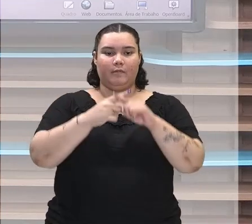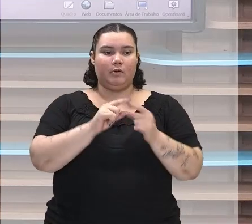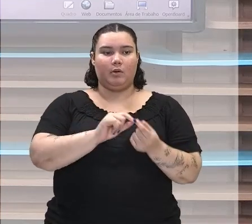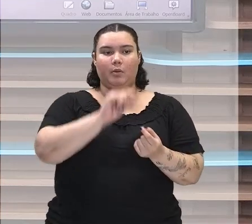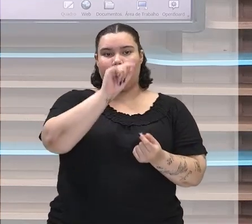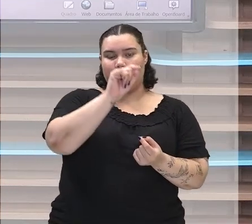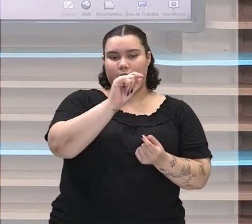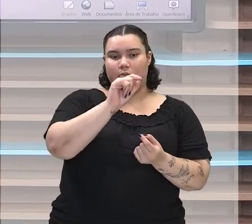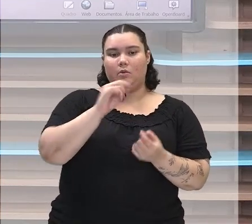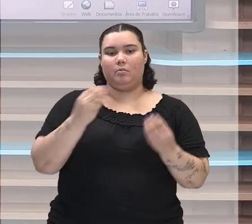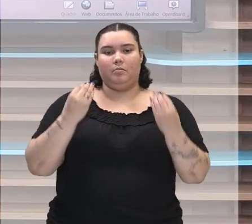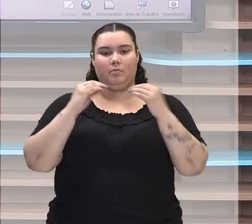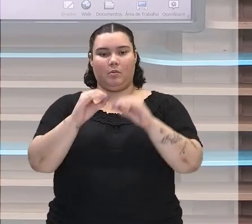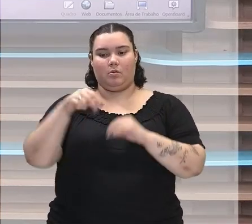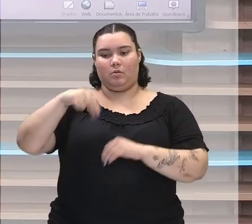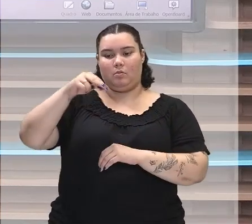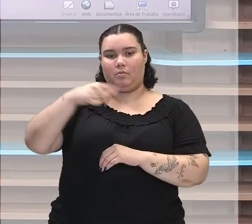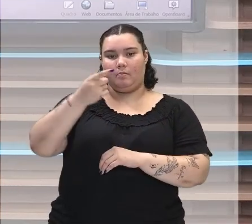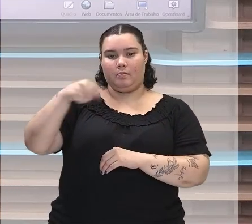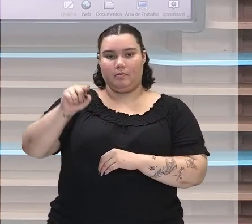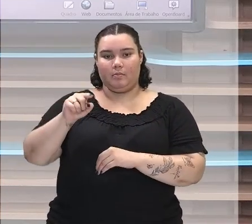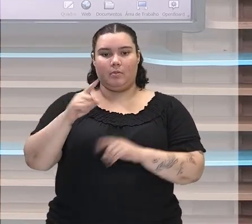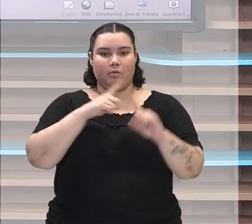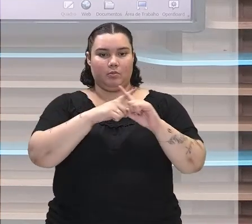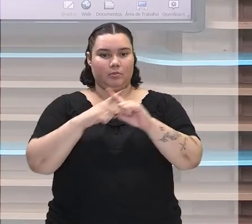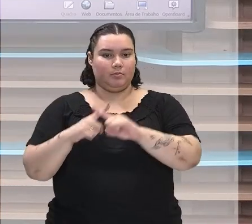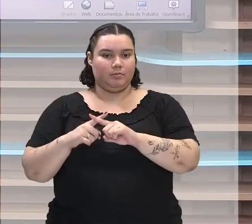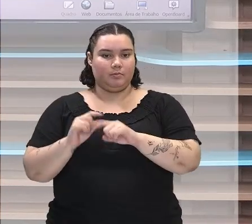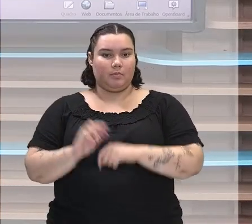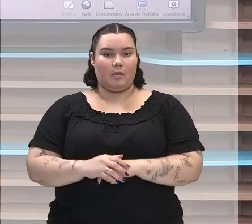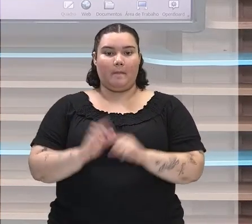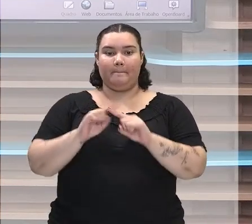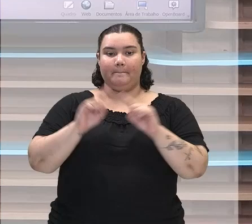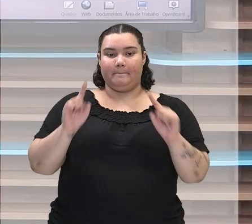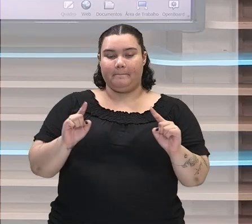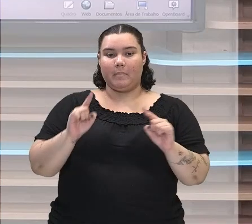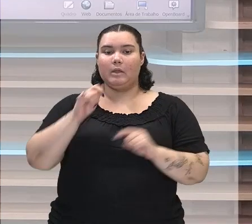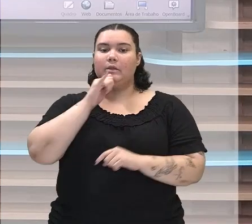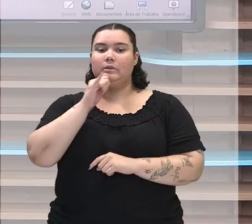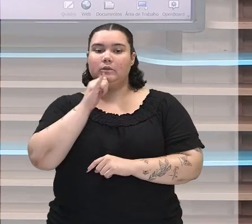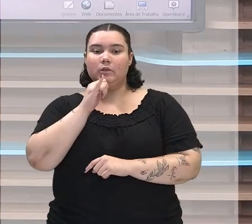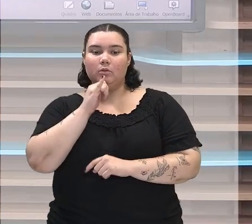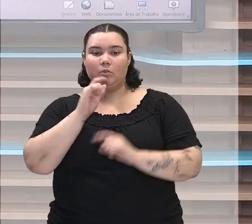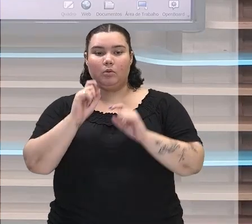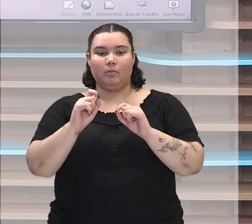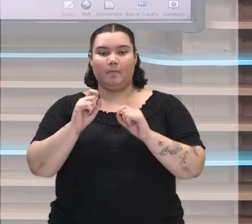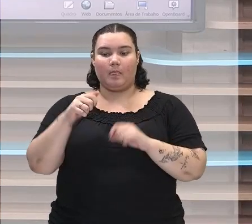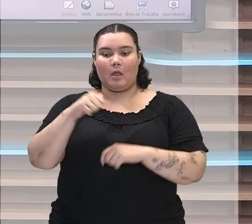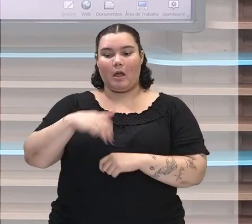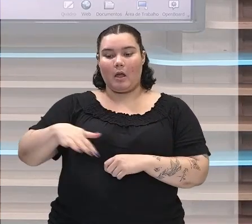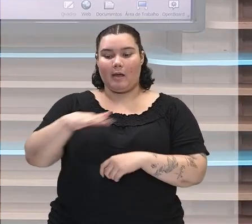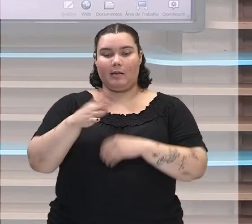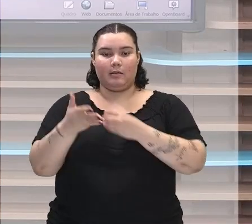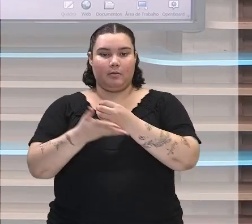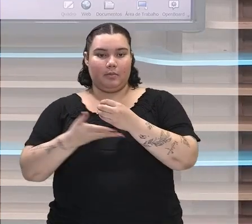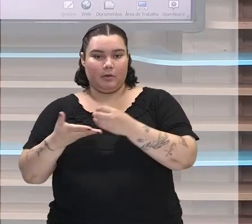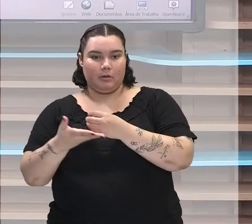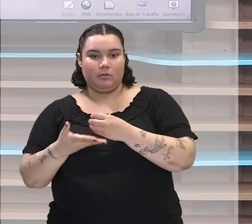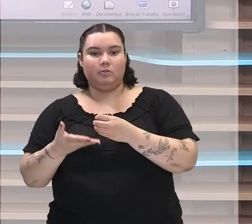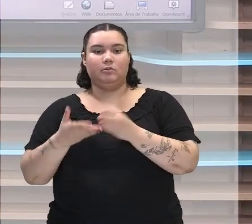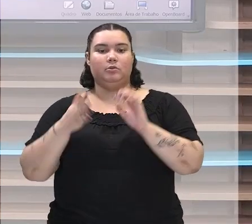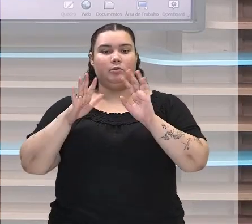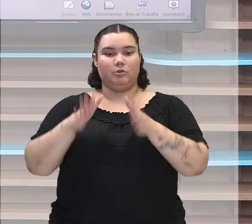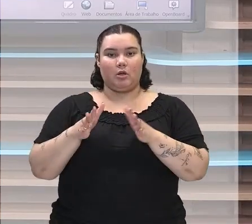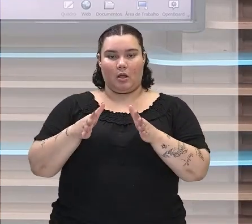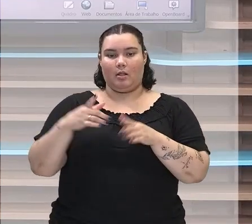altura, né? E coloca o π também nessa multiplicação. Mas aí a gente viu exemplos que ele deu a área da base, né? Ele já